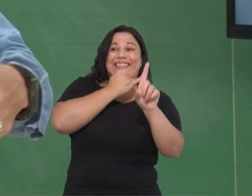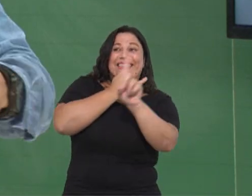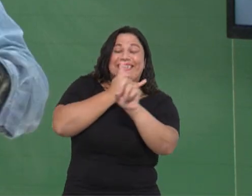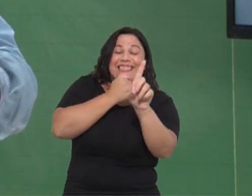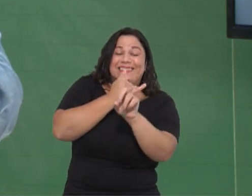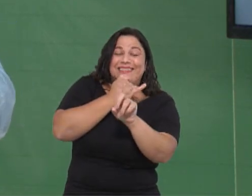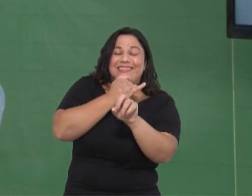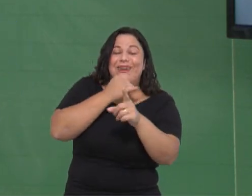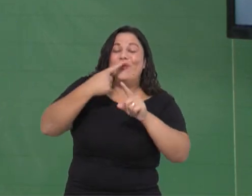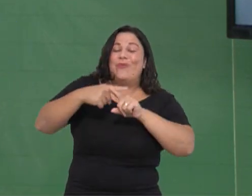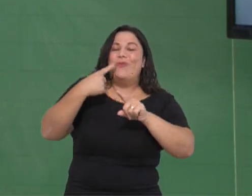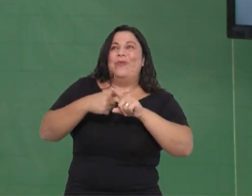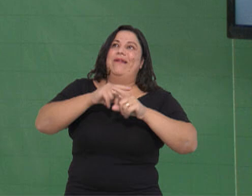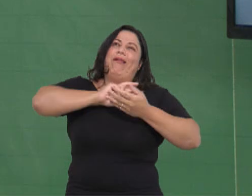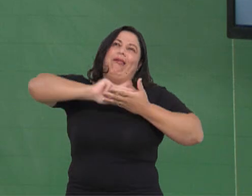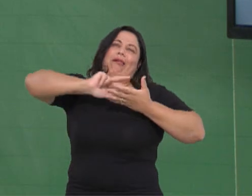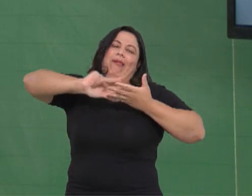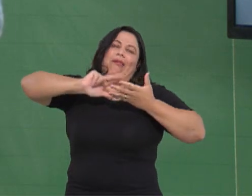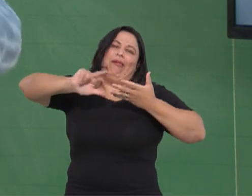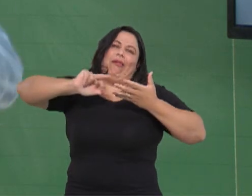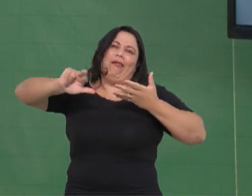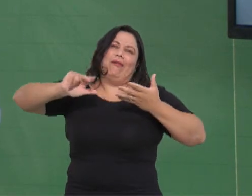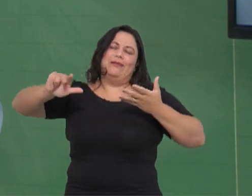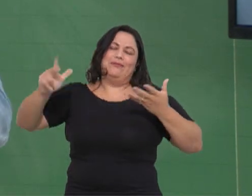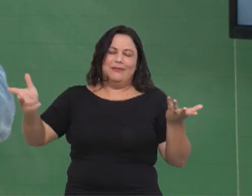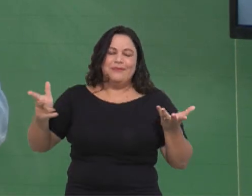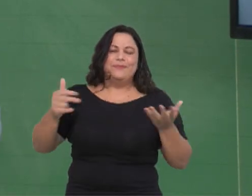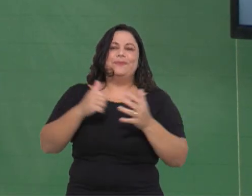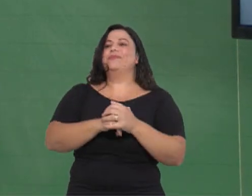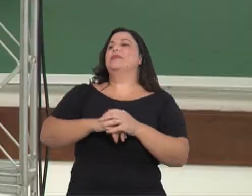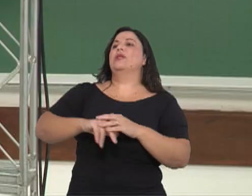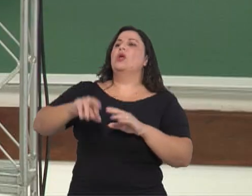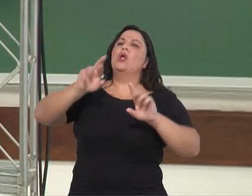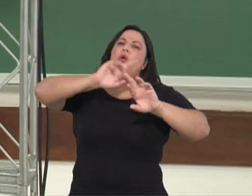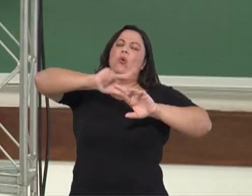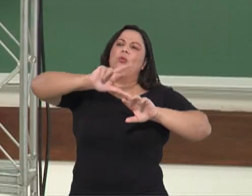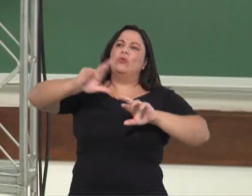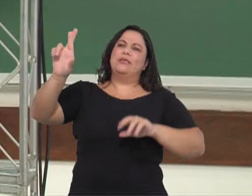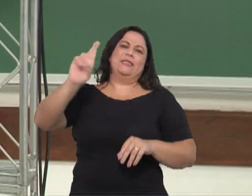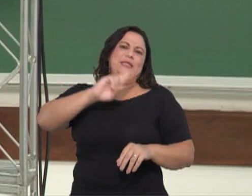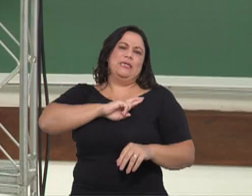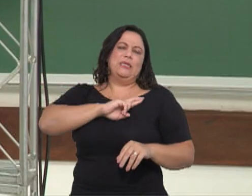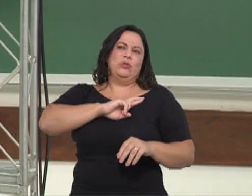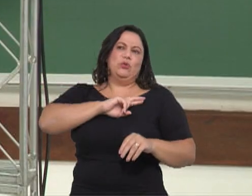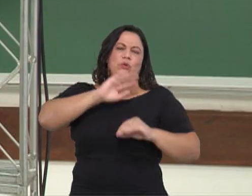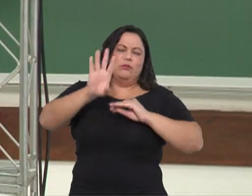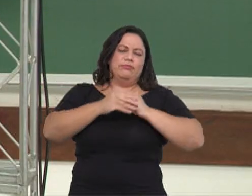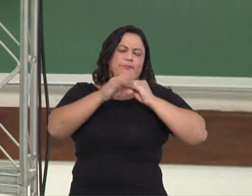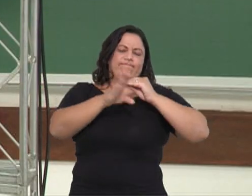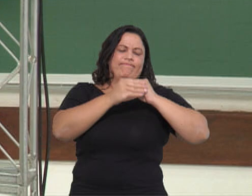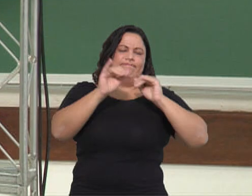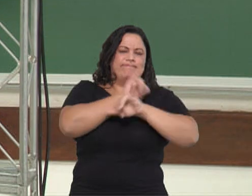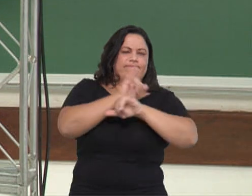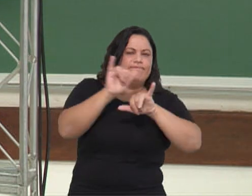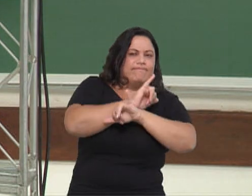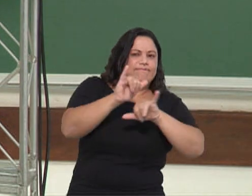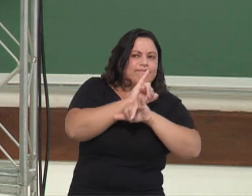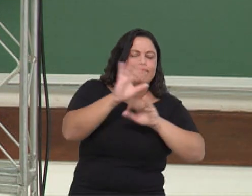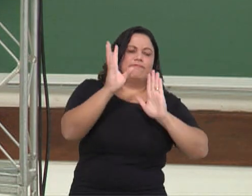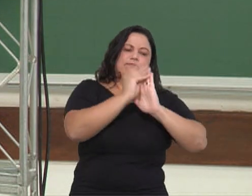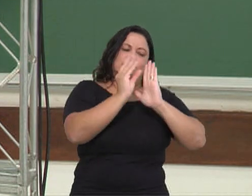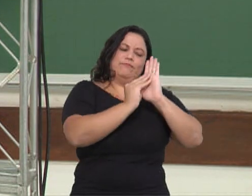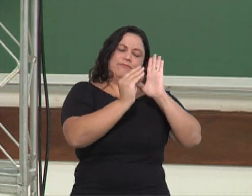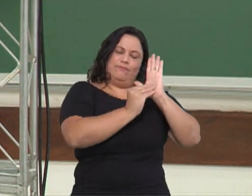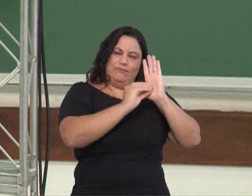em outros das próprias religiões, mais informações sobre o conteúdo. Muito bem, estão gostando da aula? Vamos